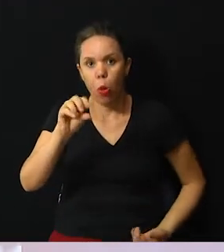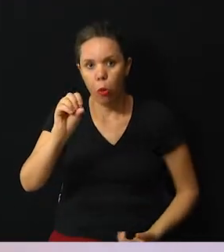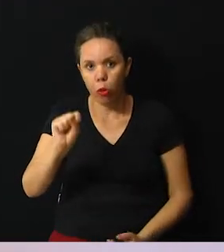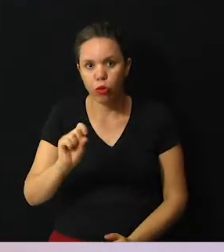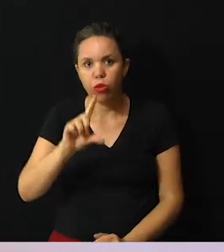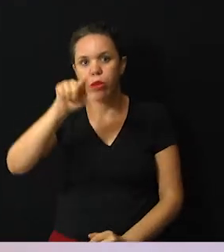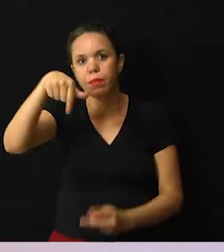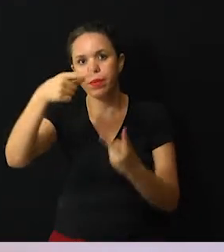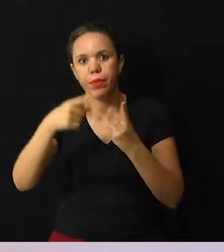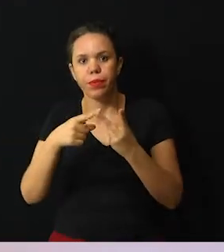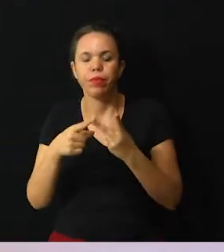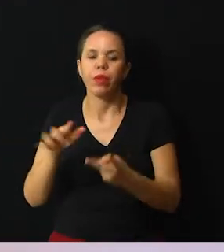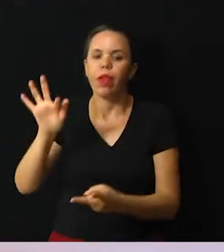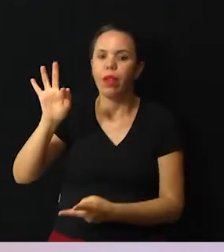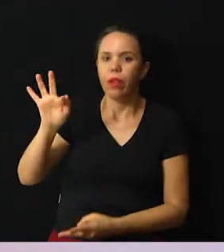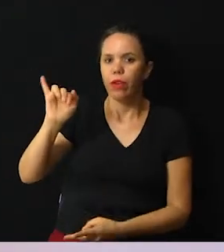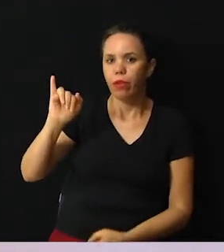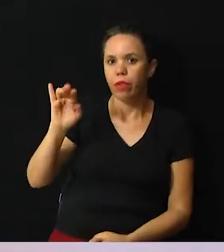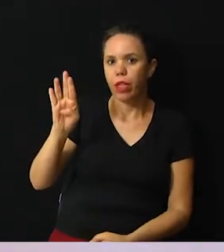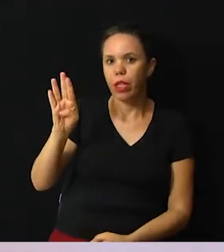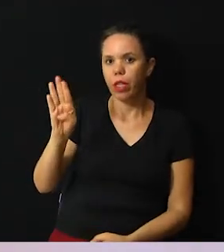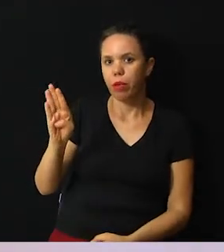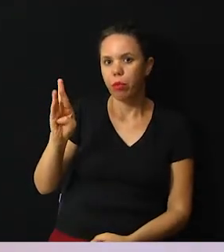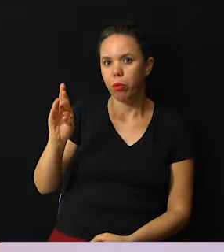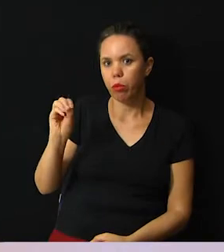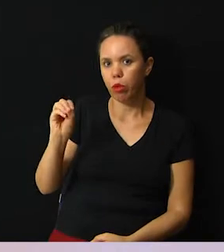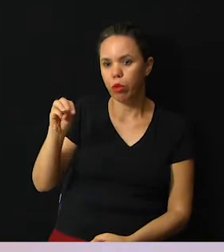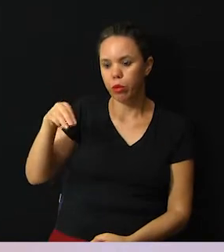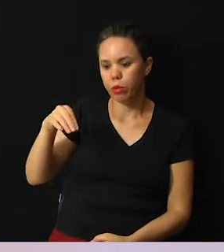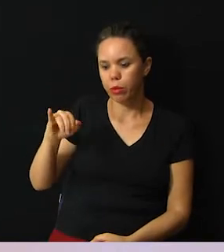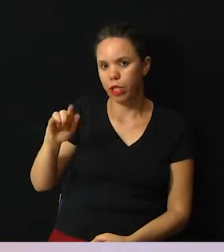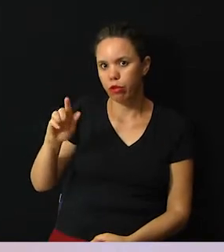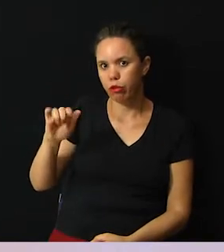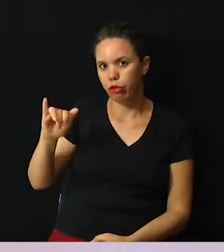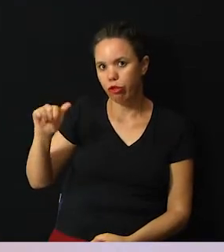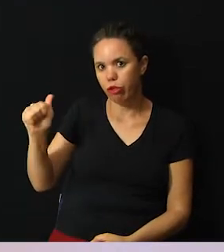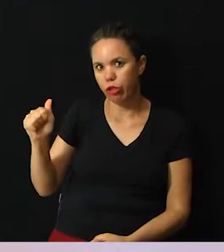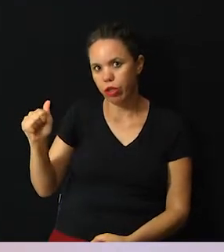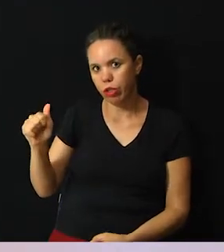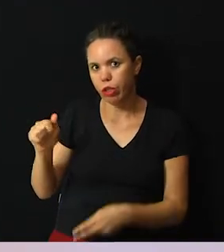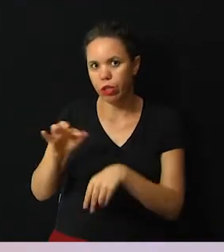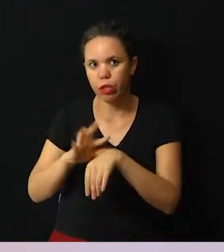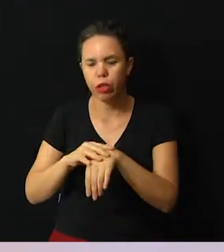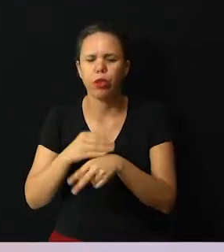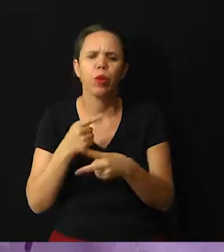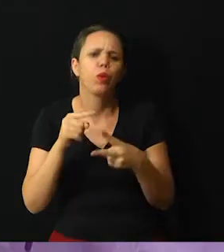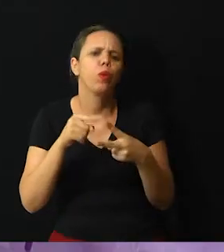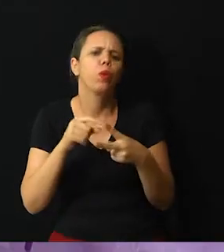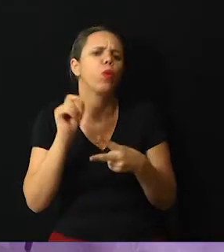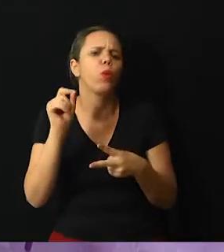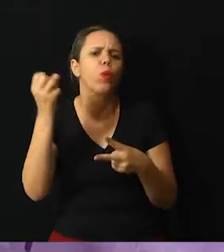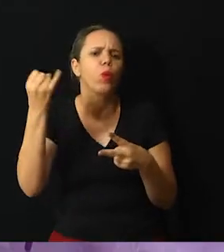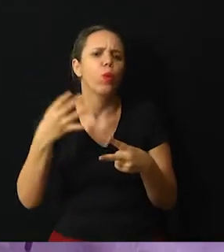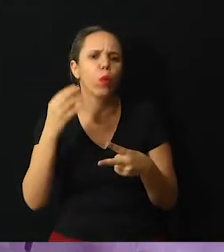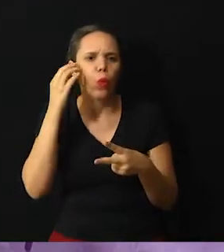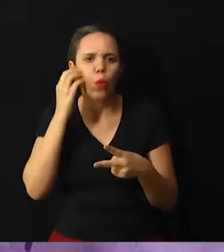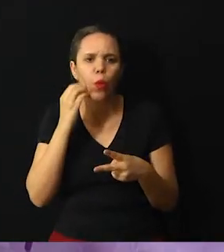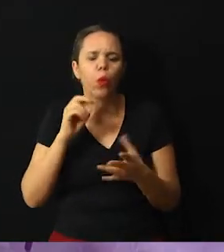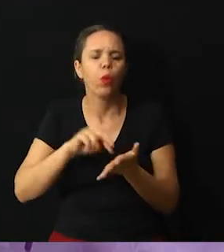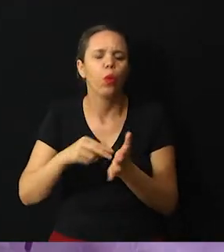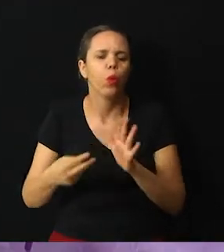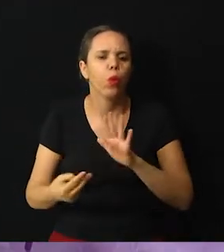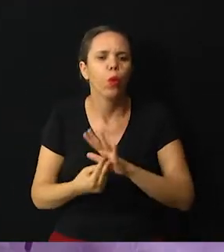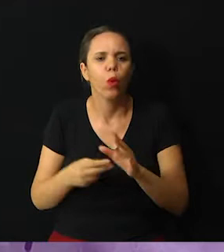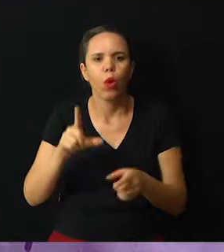lúpus e sobre fibromialgia. Vamos então falar sobre lúpus. A gente começa com essa doença. Eu queria que o senhor me explicasse